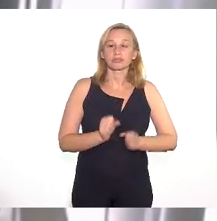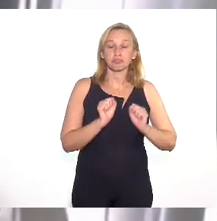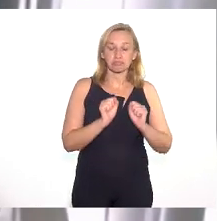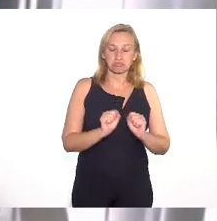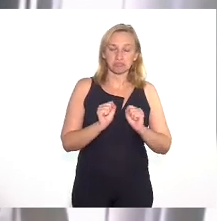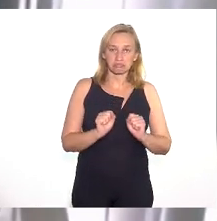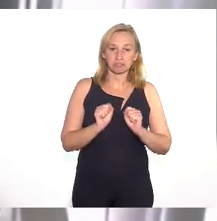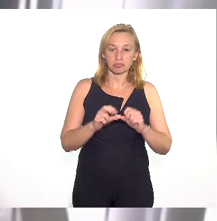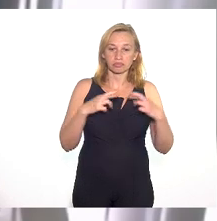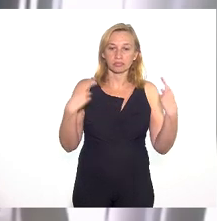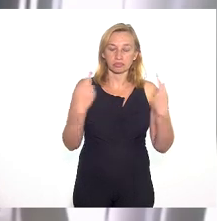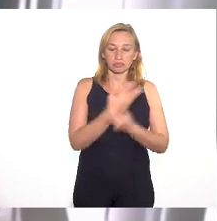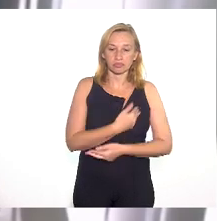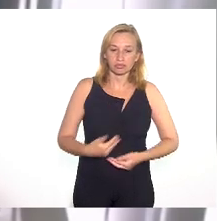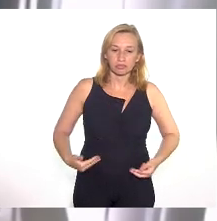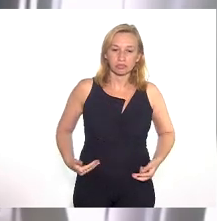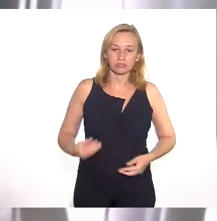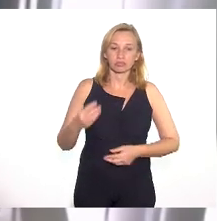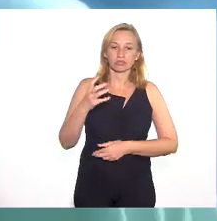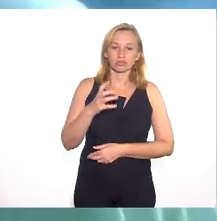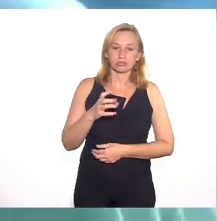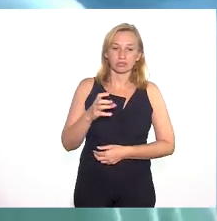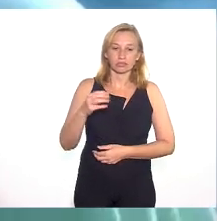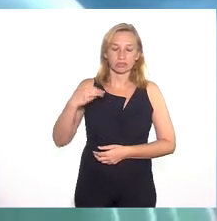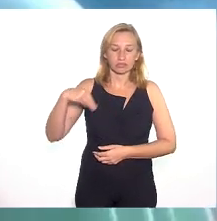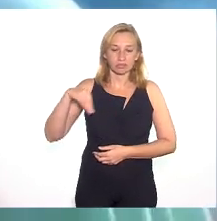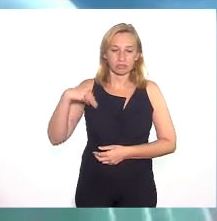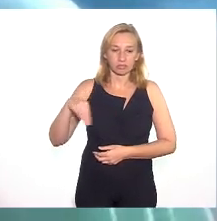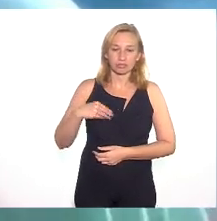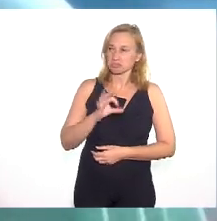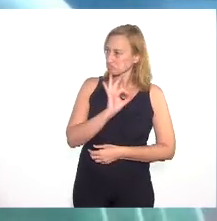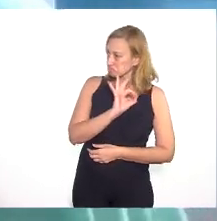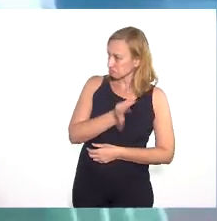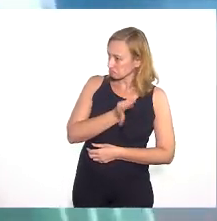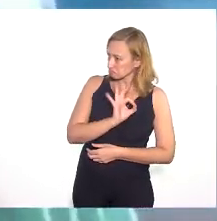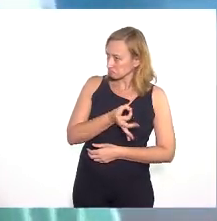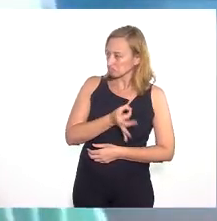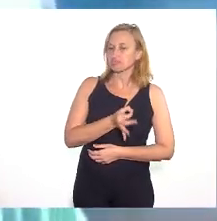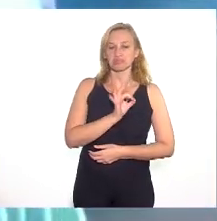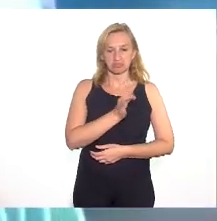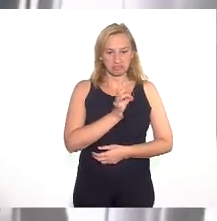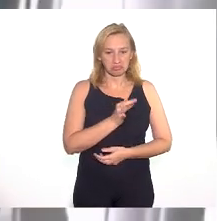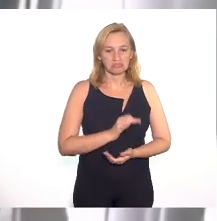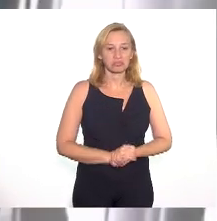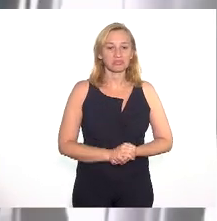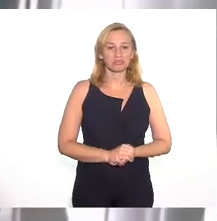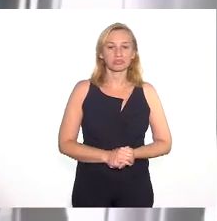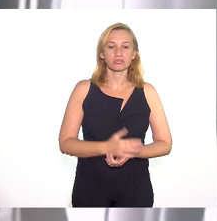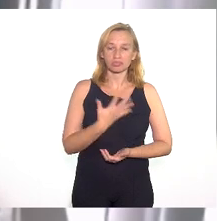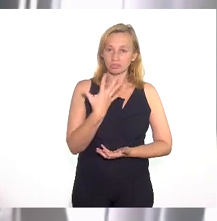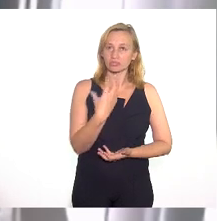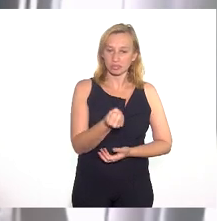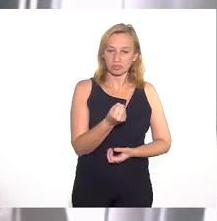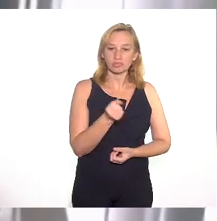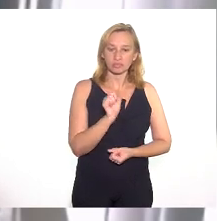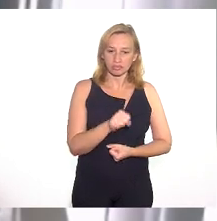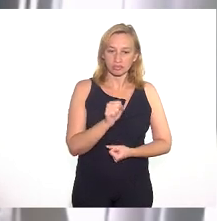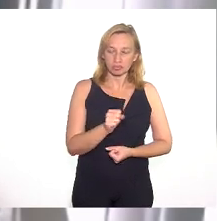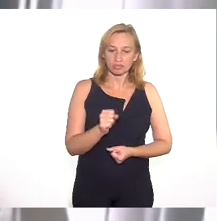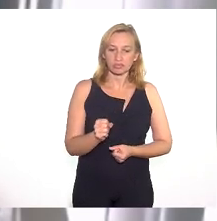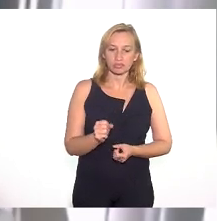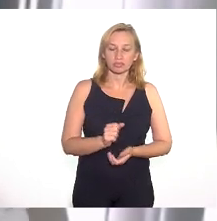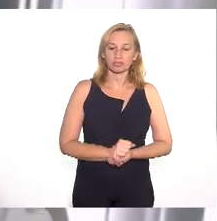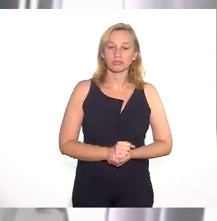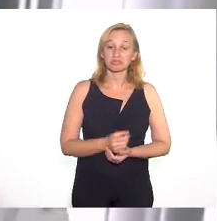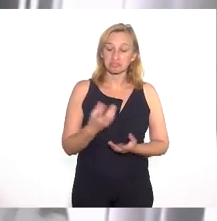pudesse ter uma audiência pública, Carlos Mink. Com certeza, deputado Valdeque, com certeza. Mas o parecer é favorável, sem prejuízo das emendas. É um